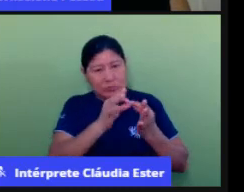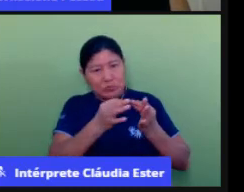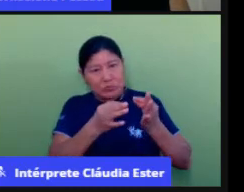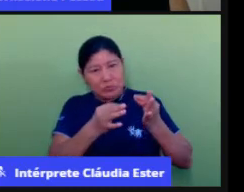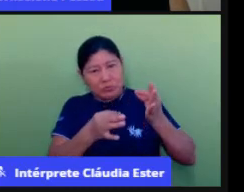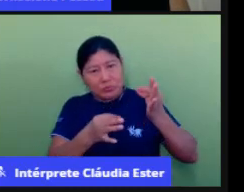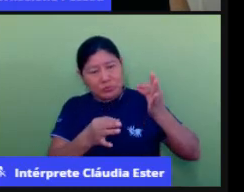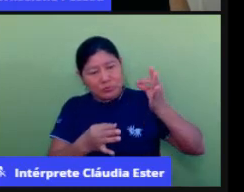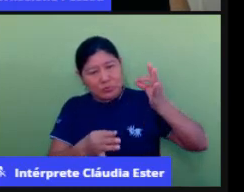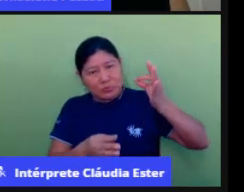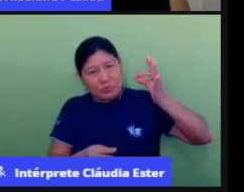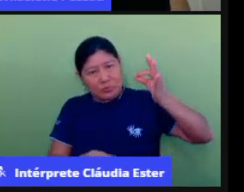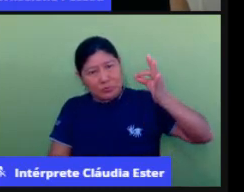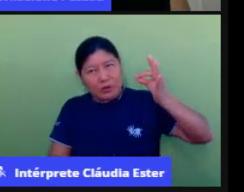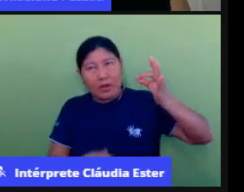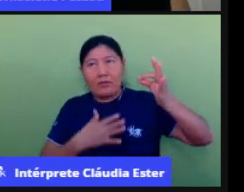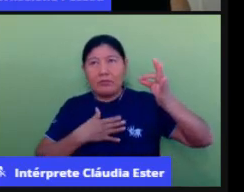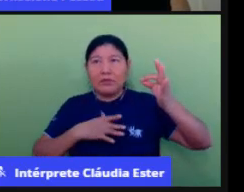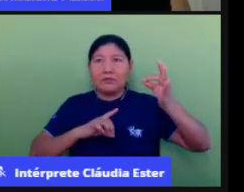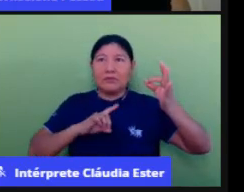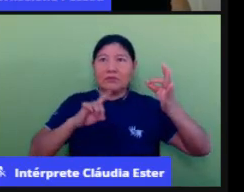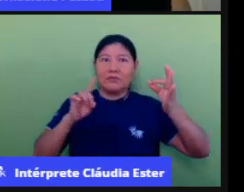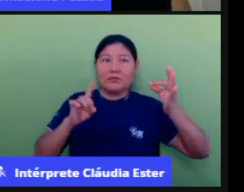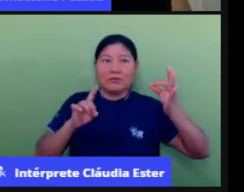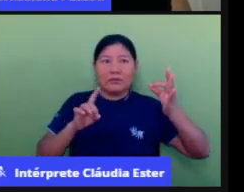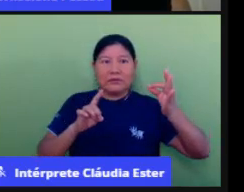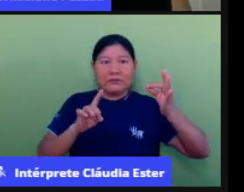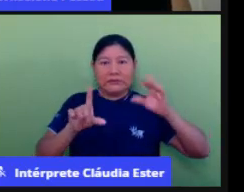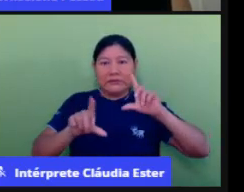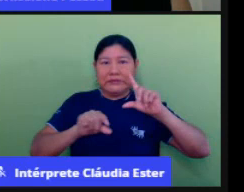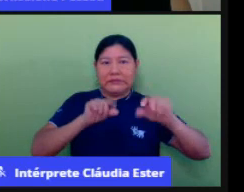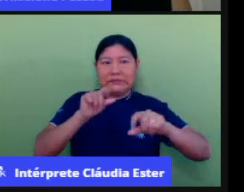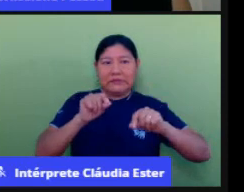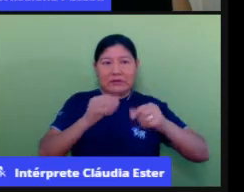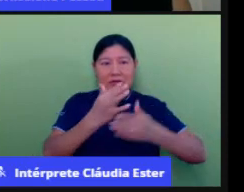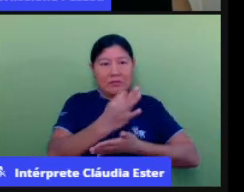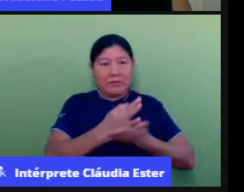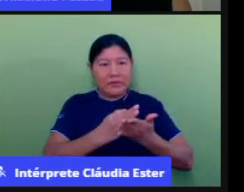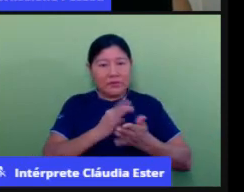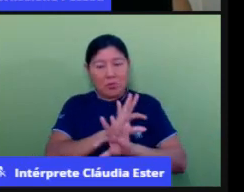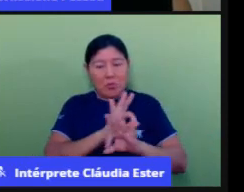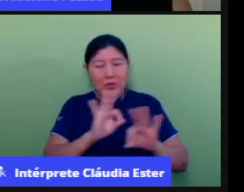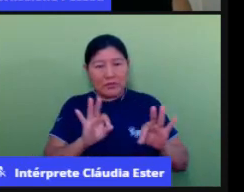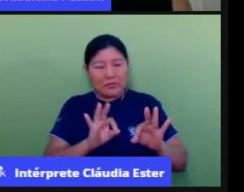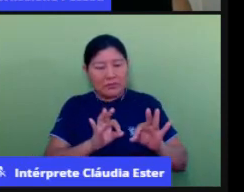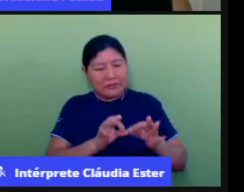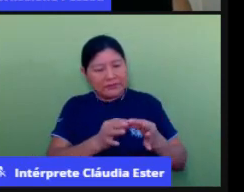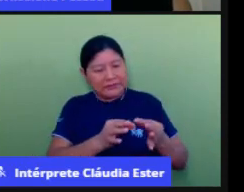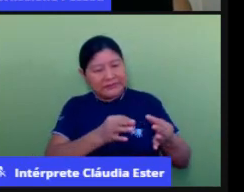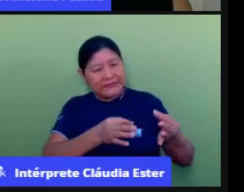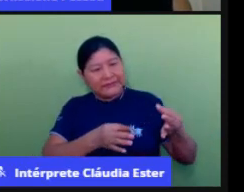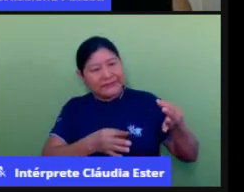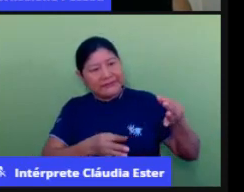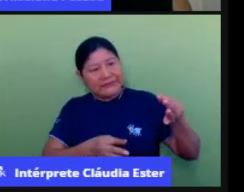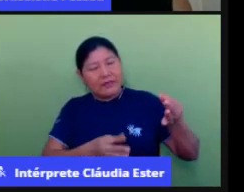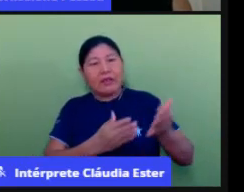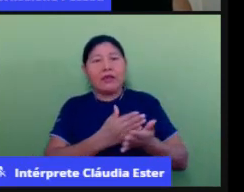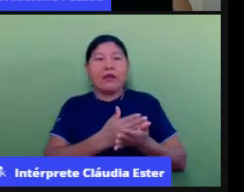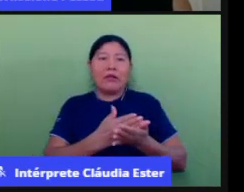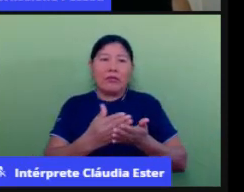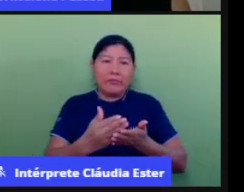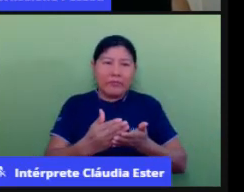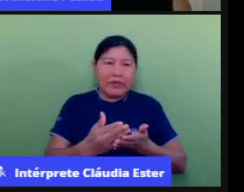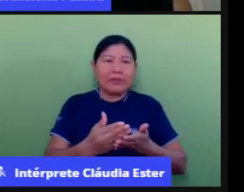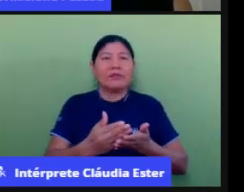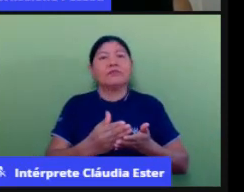a história, a gente fez escolha por bons textos, então, que tem enredo, que tem começo, que tem meio,